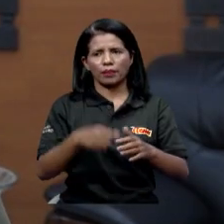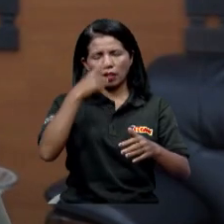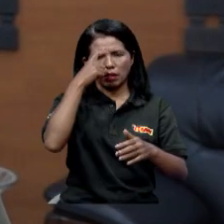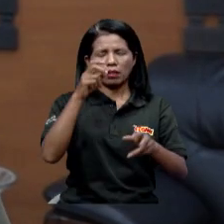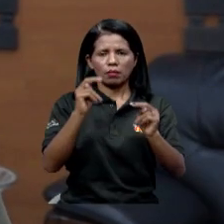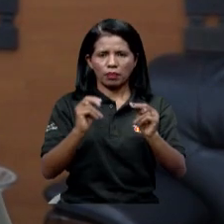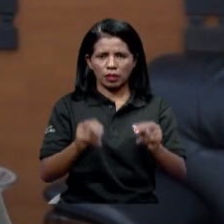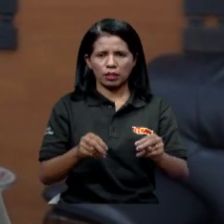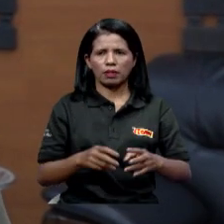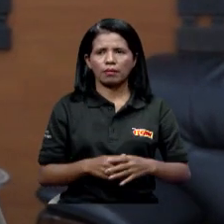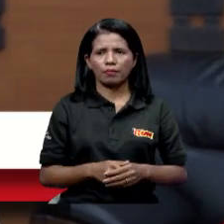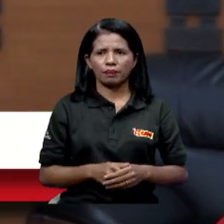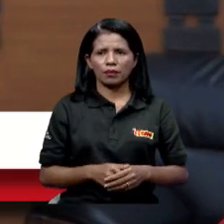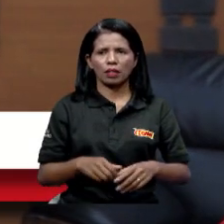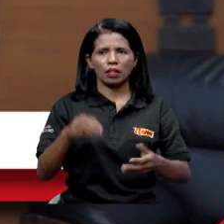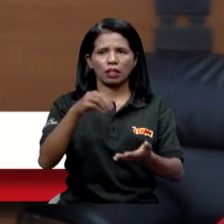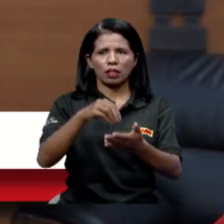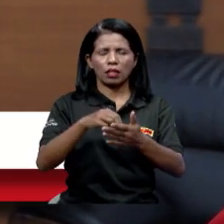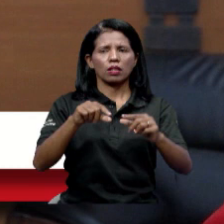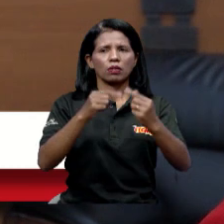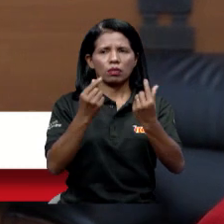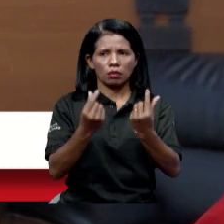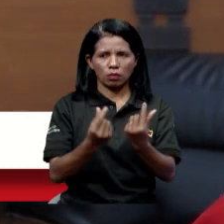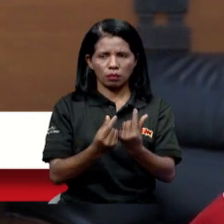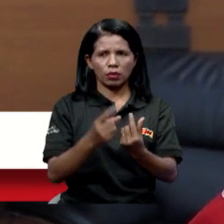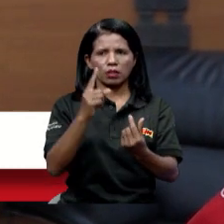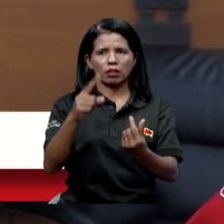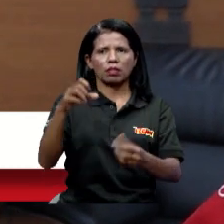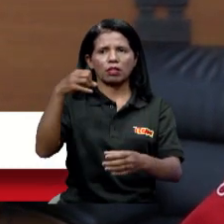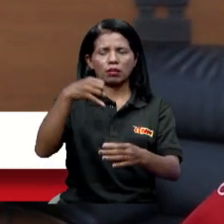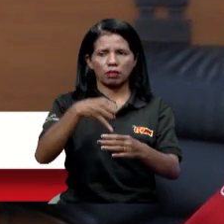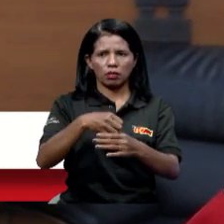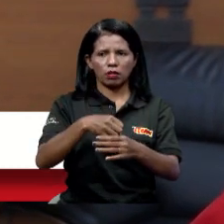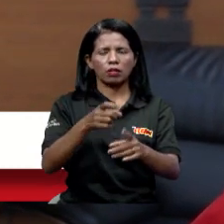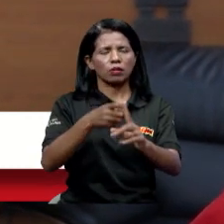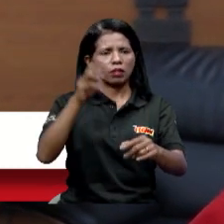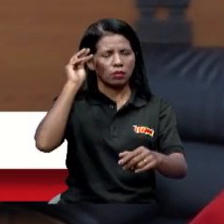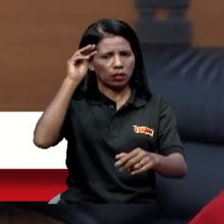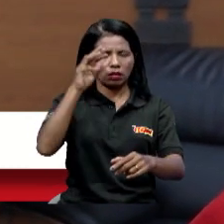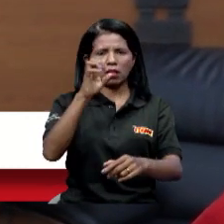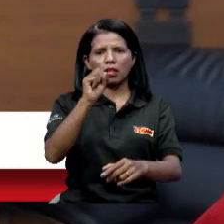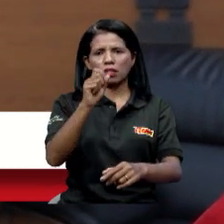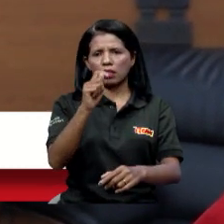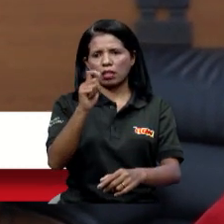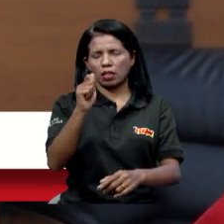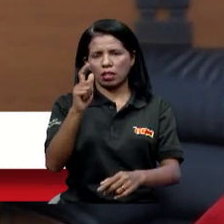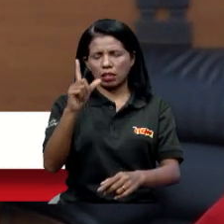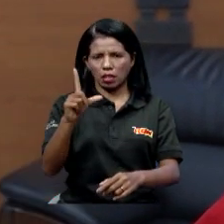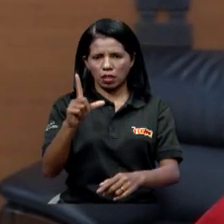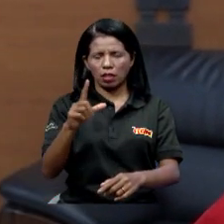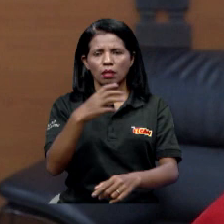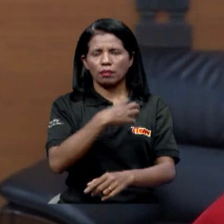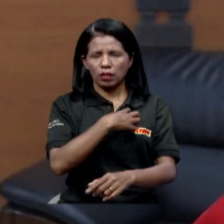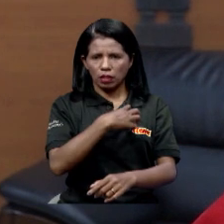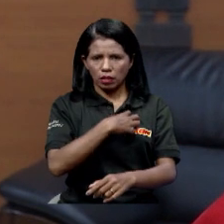precisa ia ekipa integrado ida se involve mos fosse ministério estatal, polícia, ser